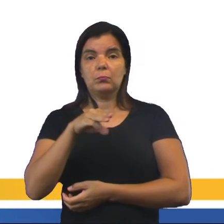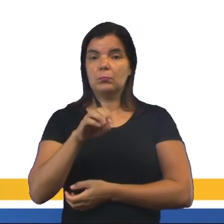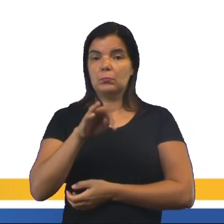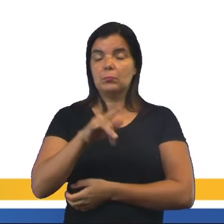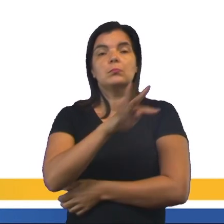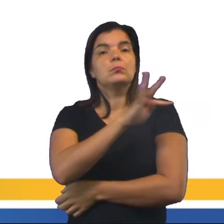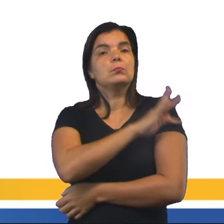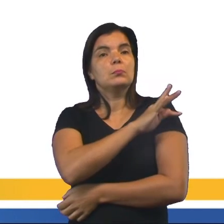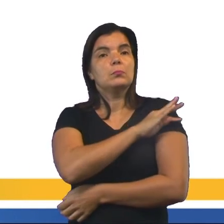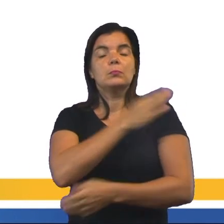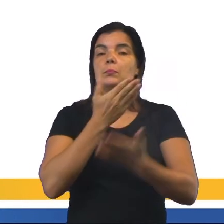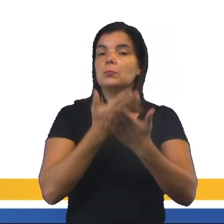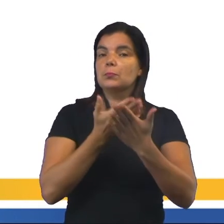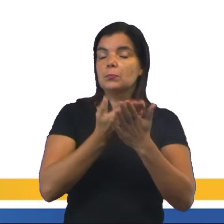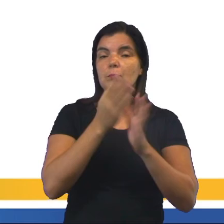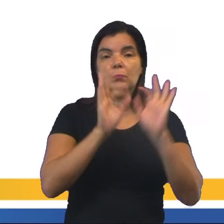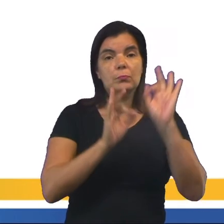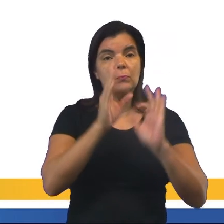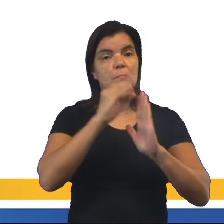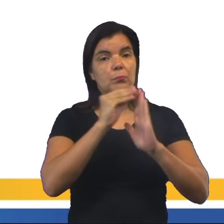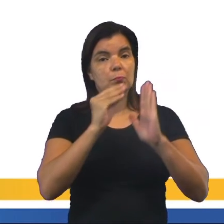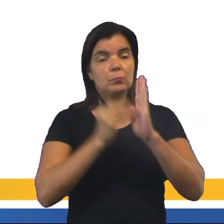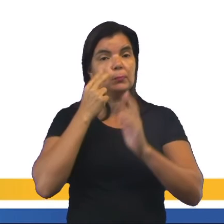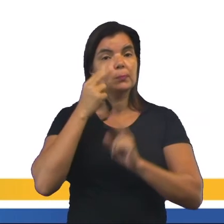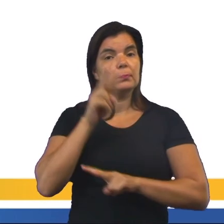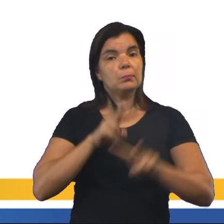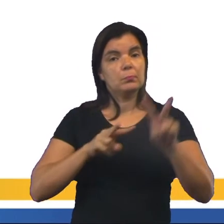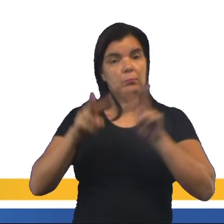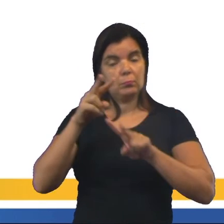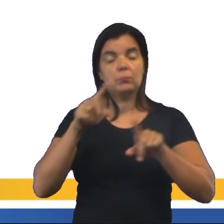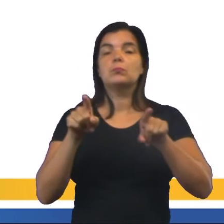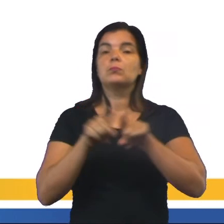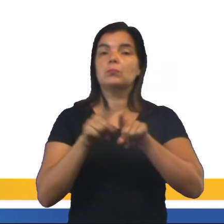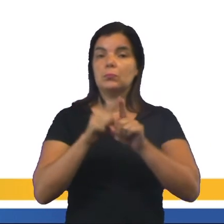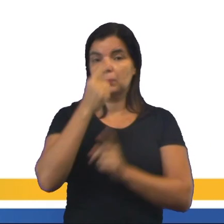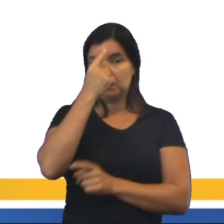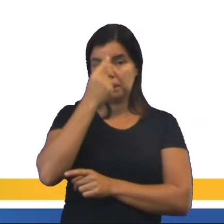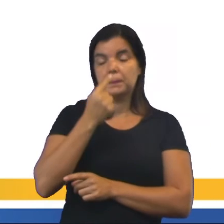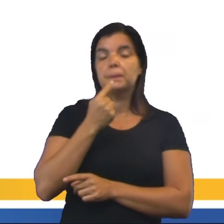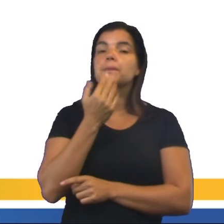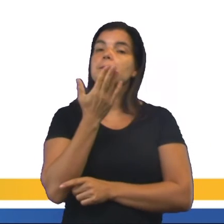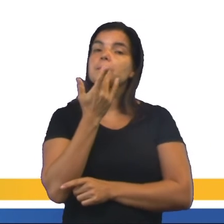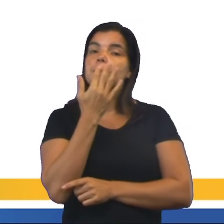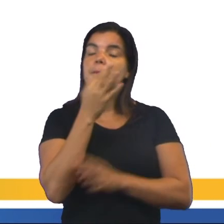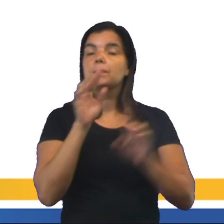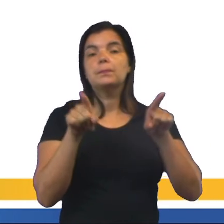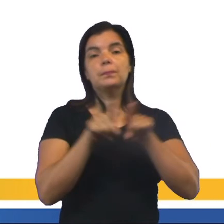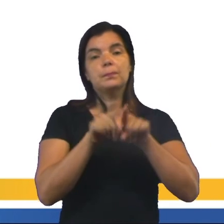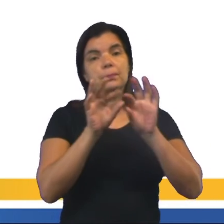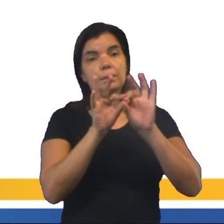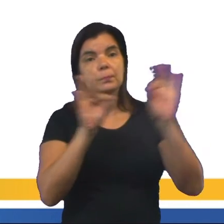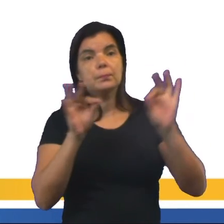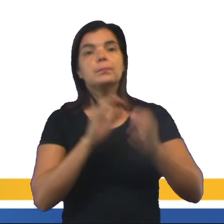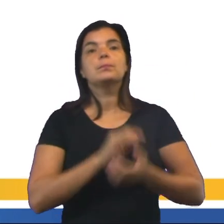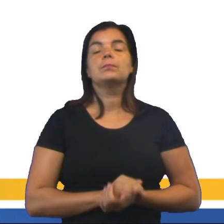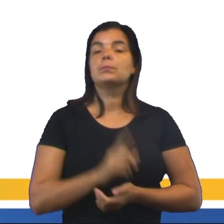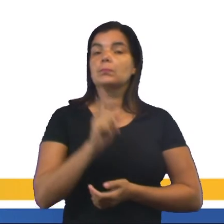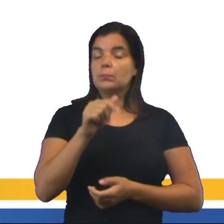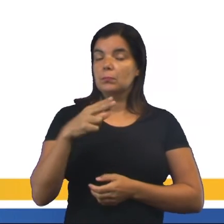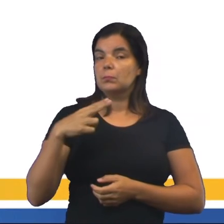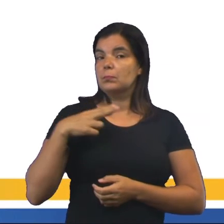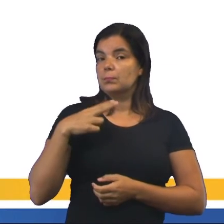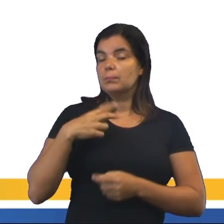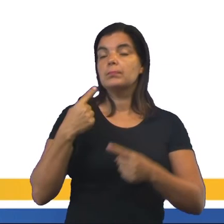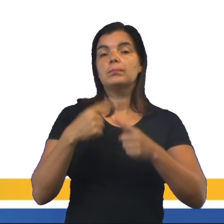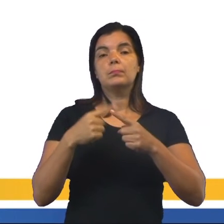Técnica de estudo que organiza o conteúdo visualmente por meio de símbolos, cores e setas. É pessoal